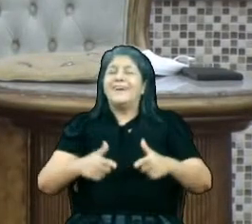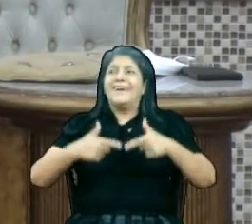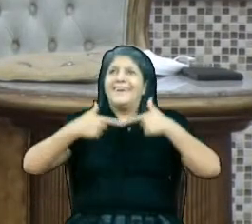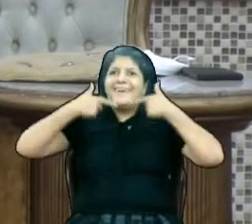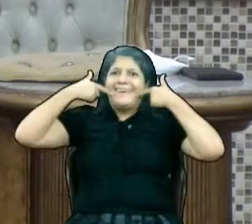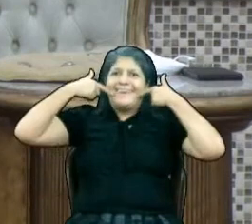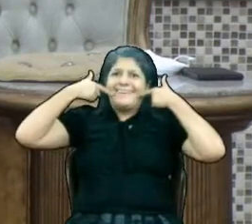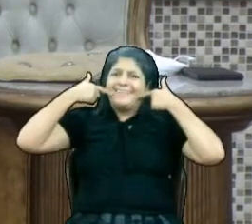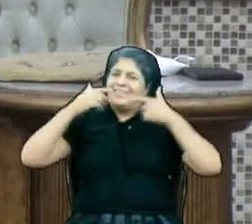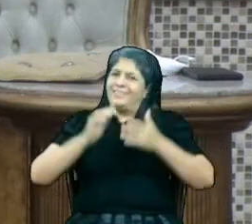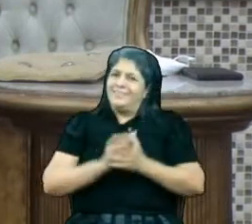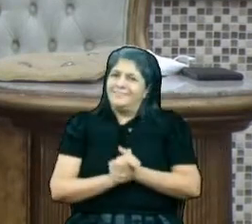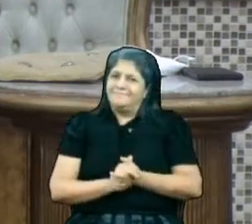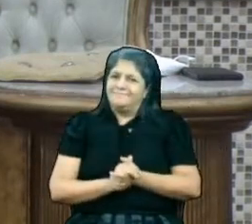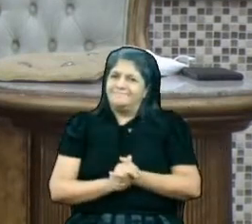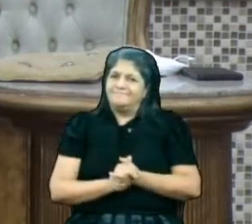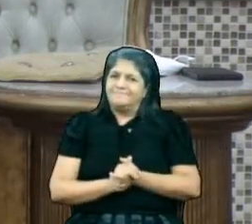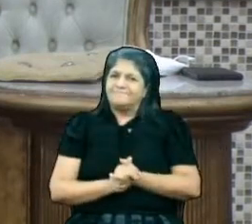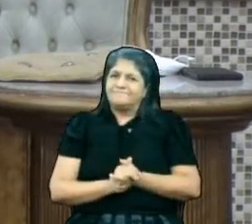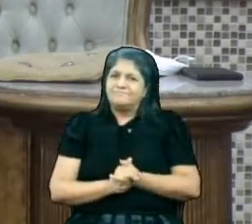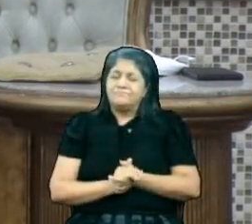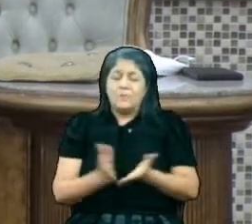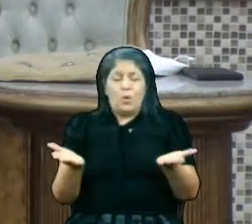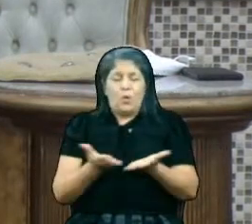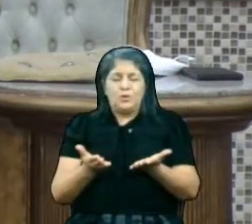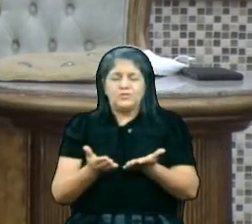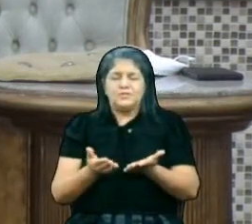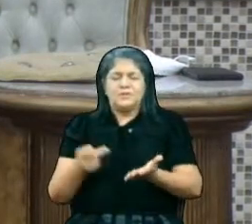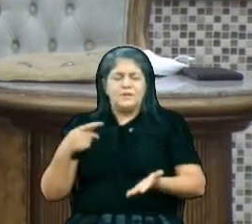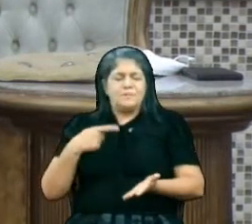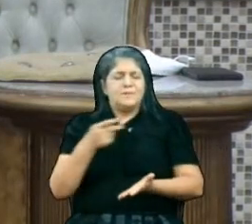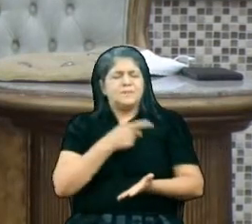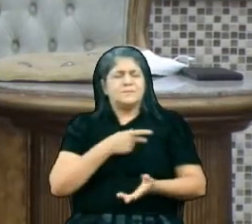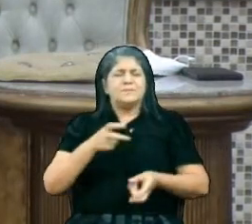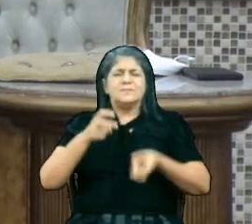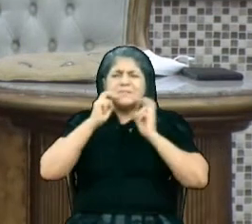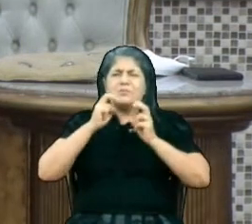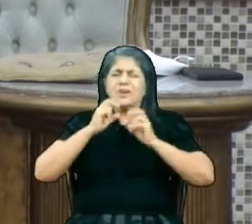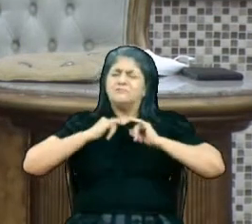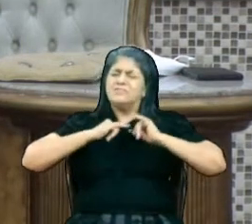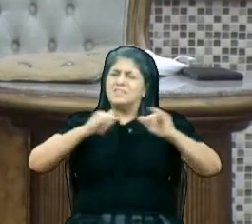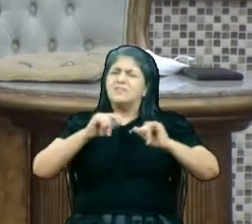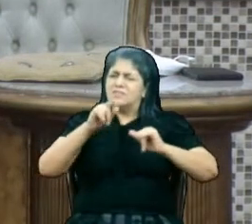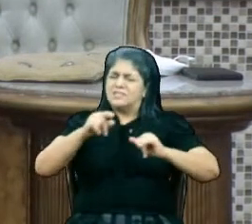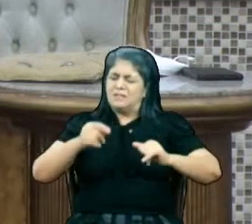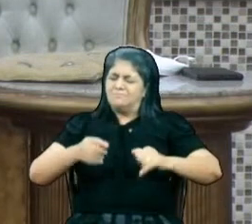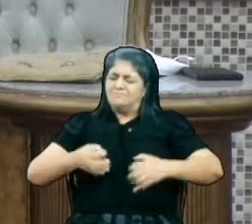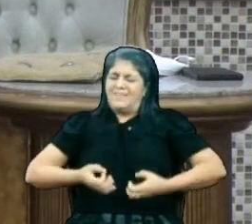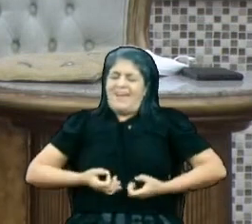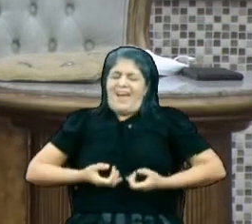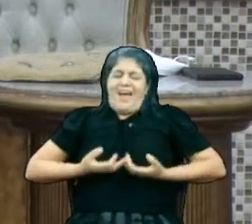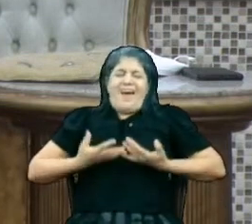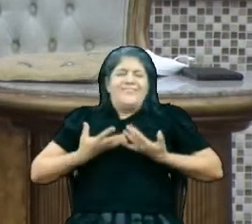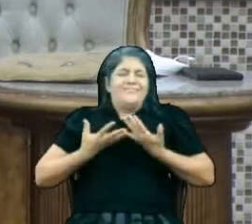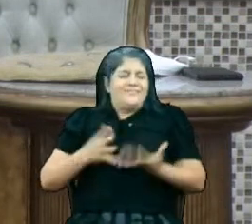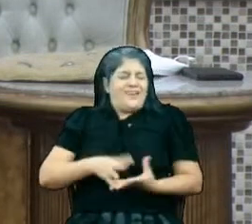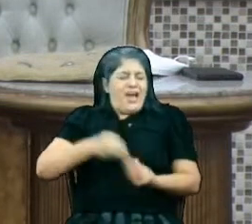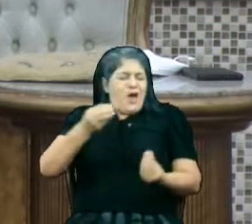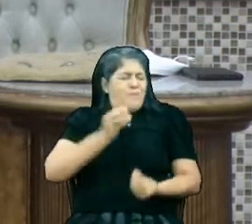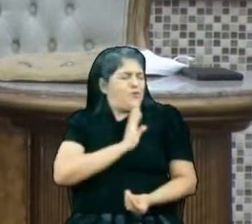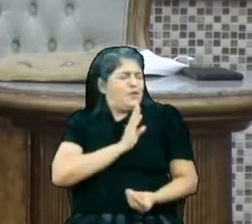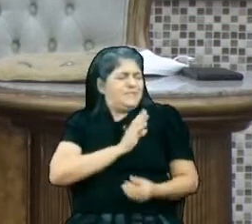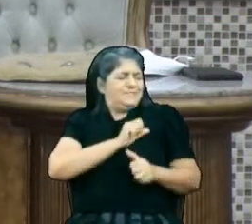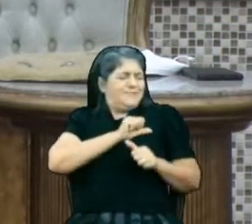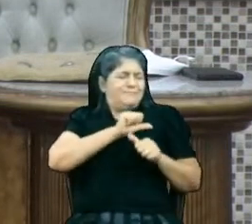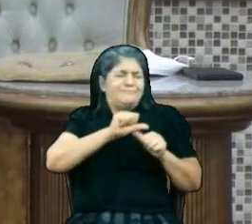não sei o motivo eu só vi nessa noite aqui mais uma vez avivar a tua alma o teu coração aquilo